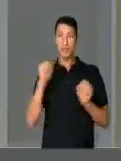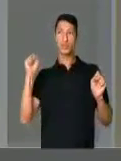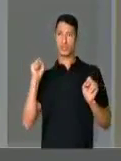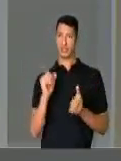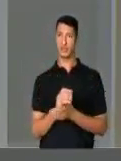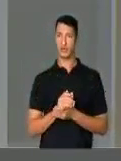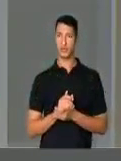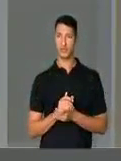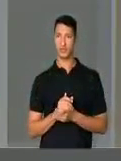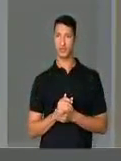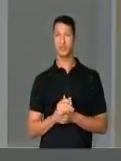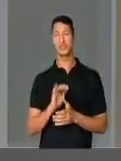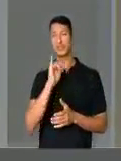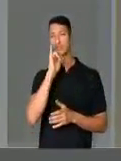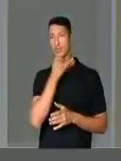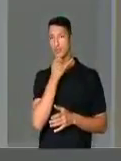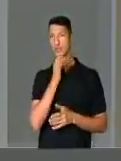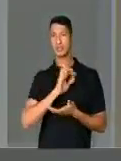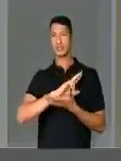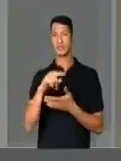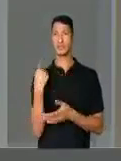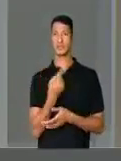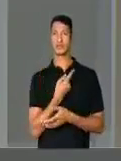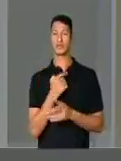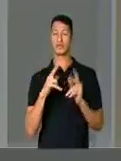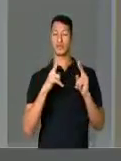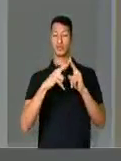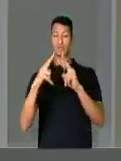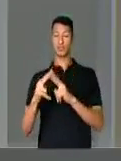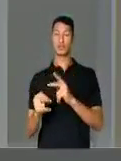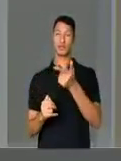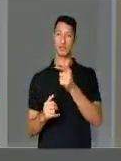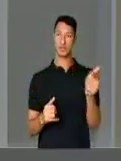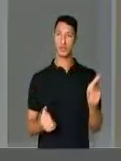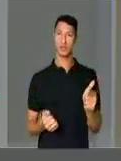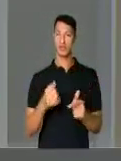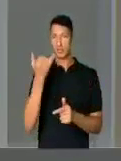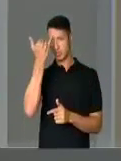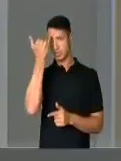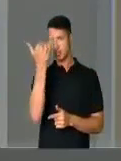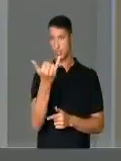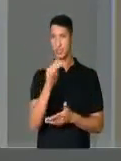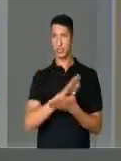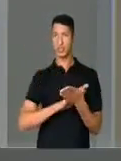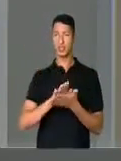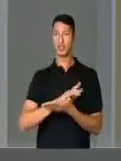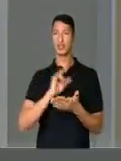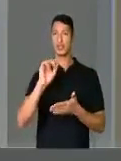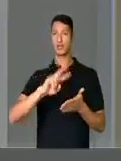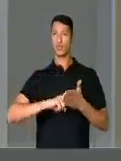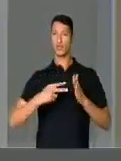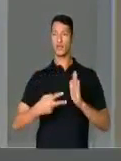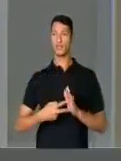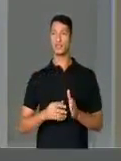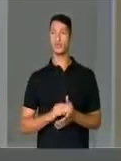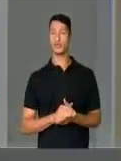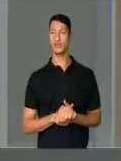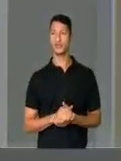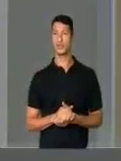impossível. Infelizmente, muitos dos nossos pares não têm a noção do que